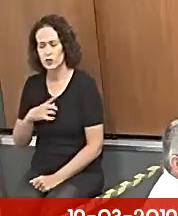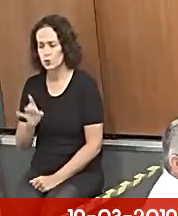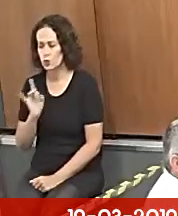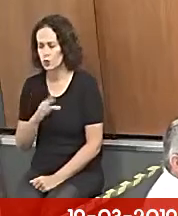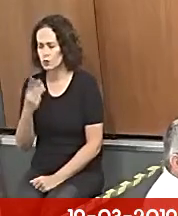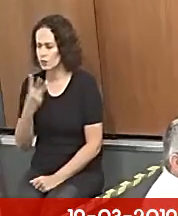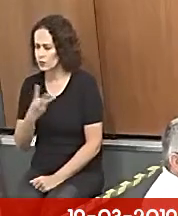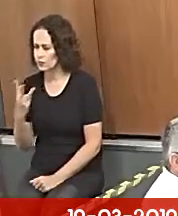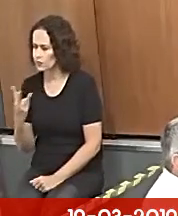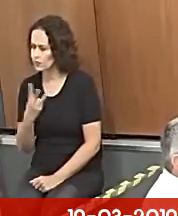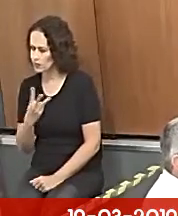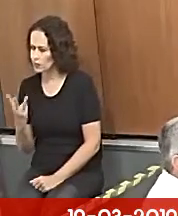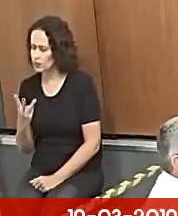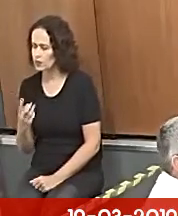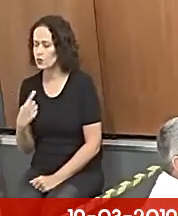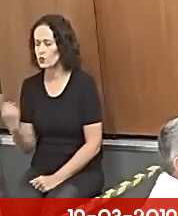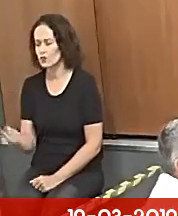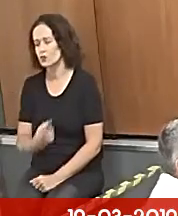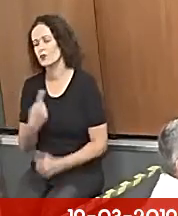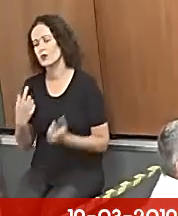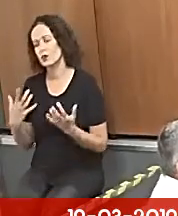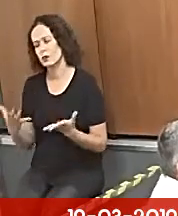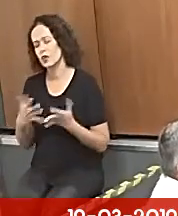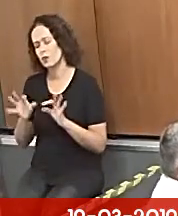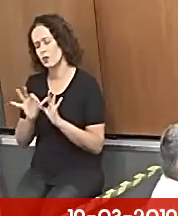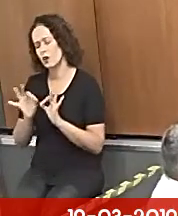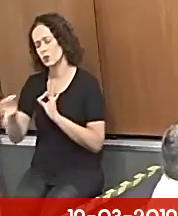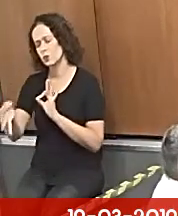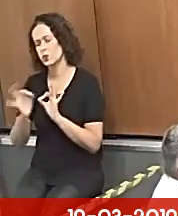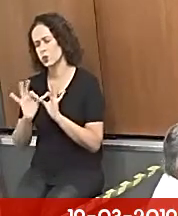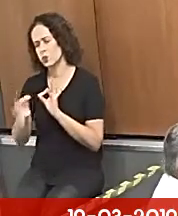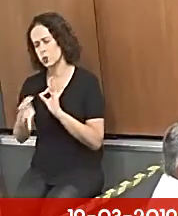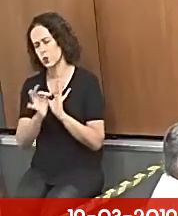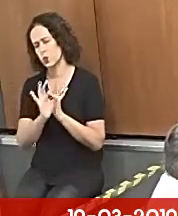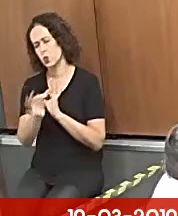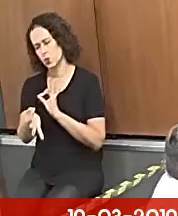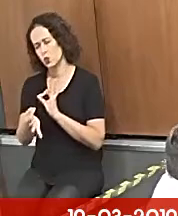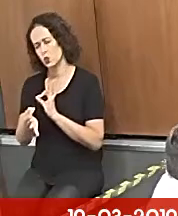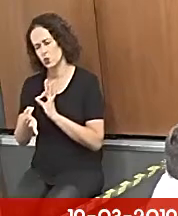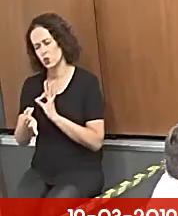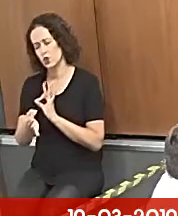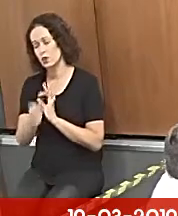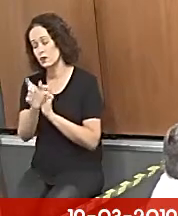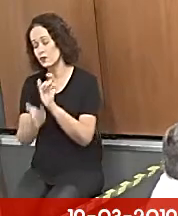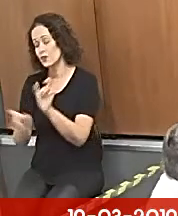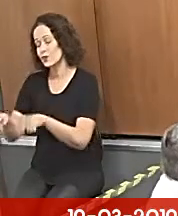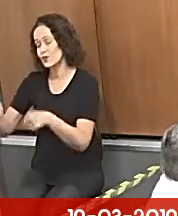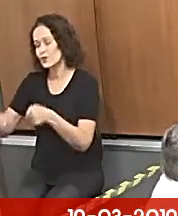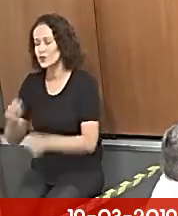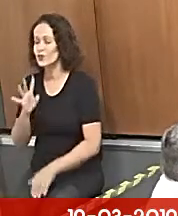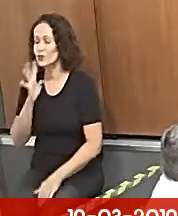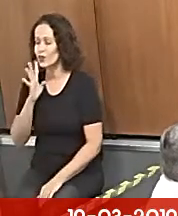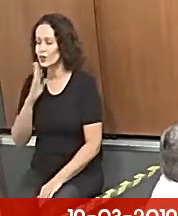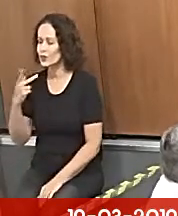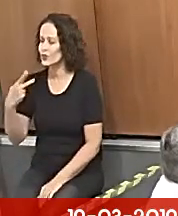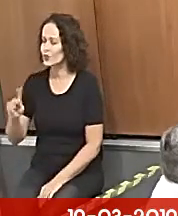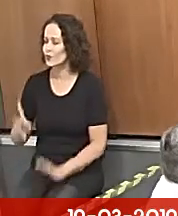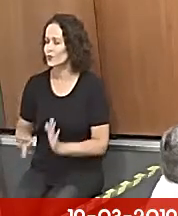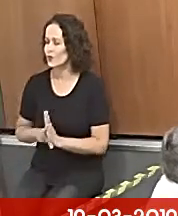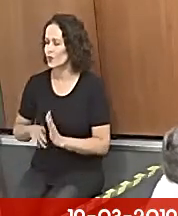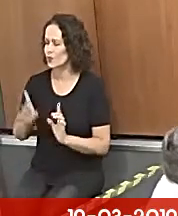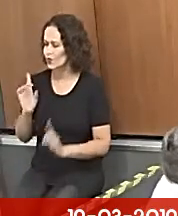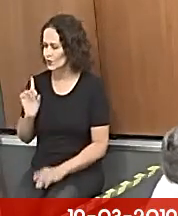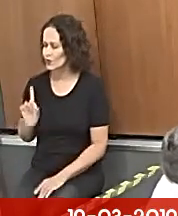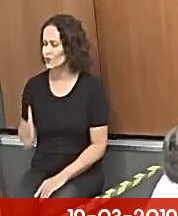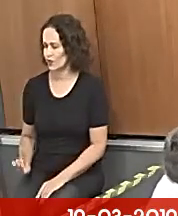- município mais longínquo para que as pessoas tenham conhecimento dos seus direitos e têm uma articulação e